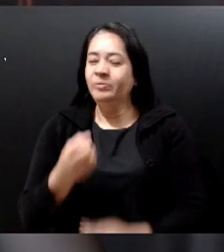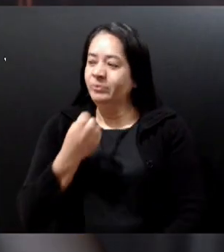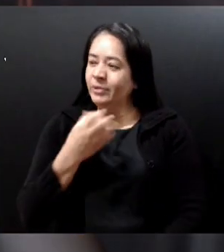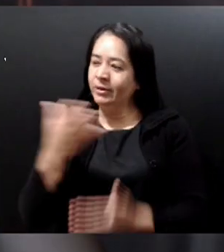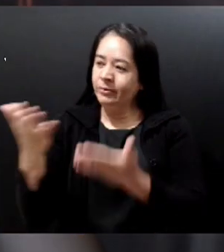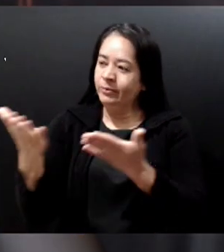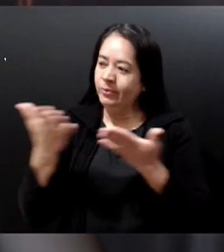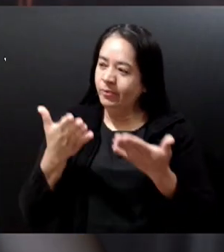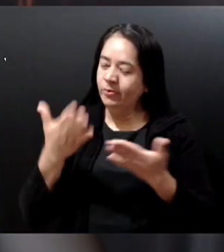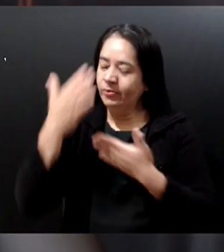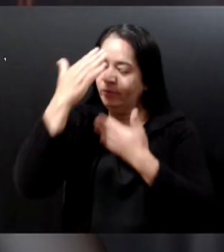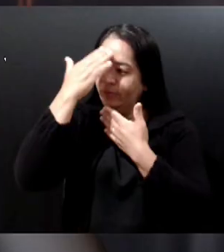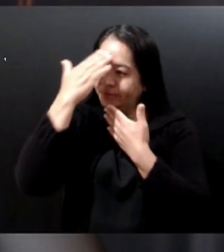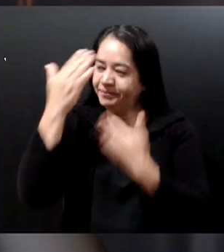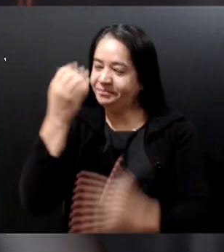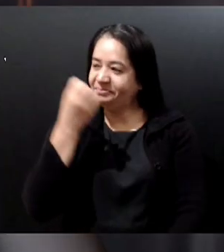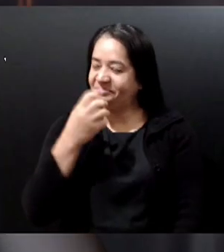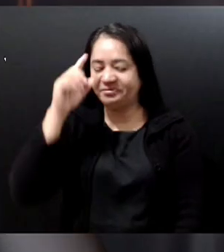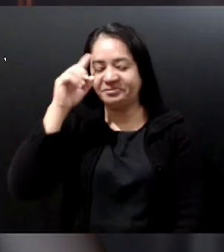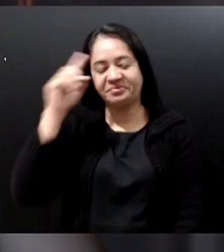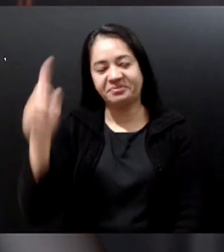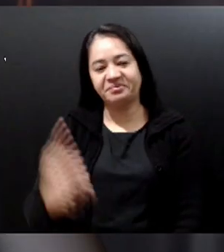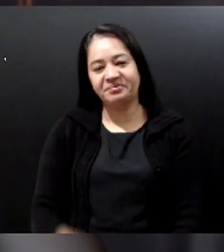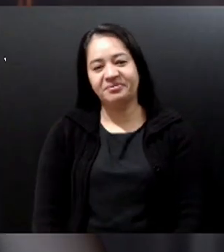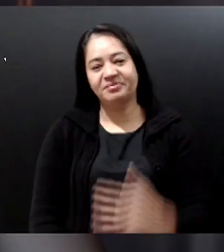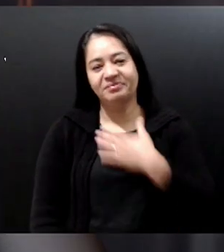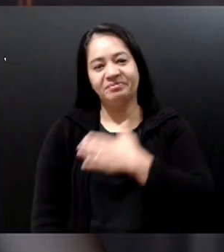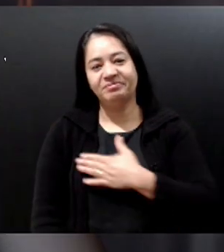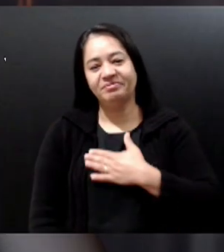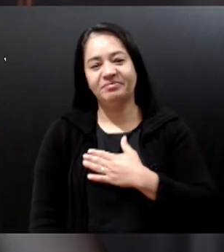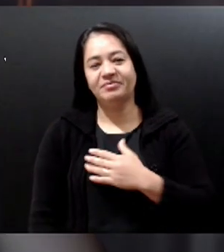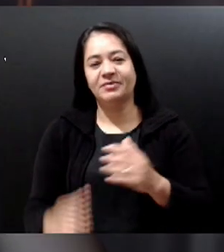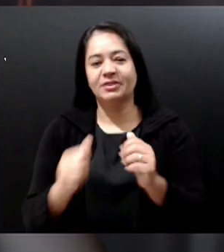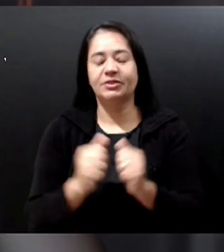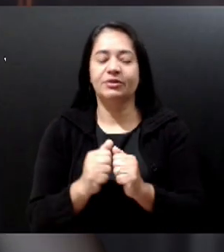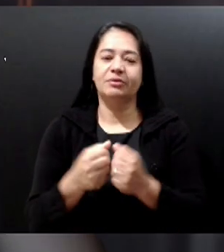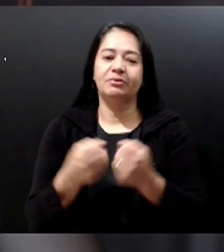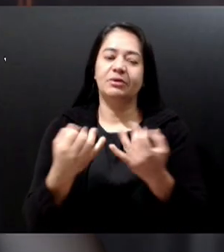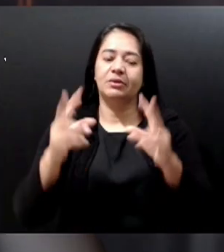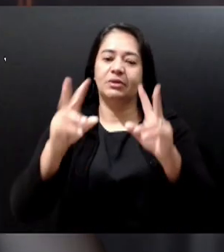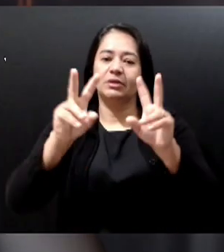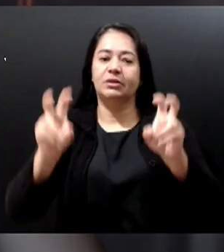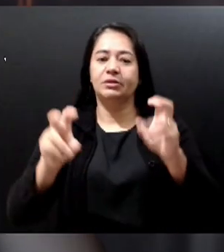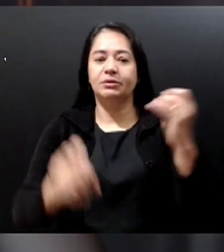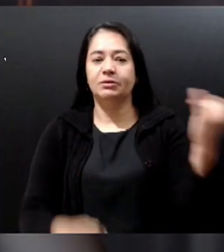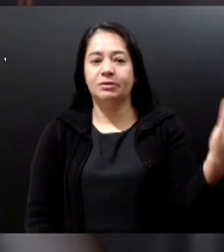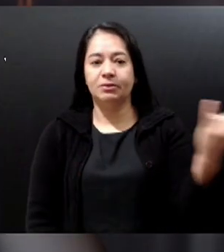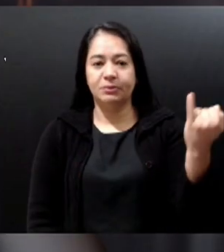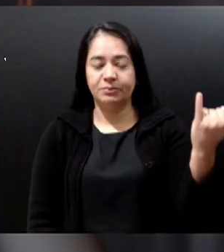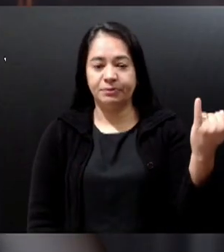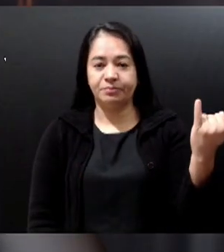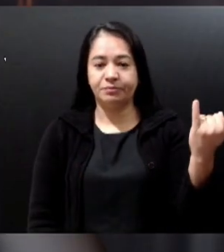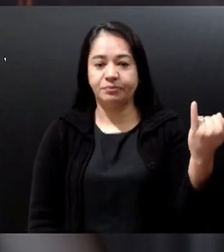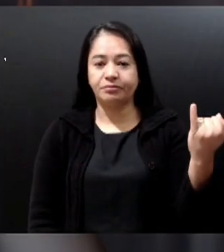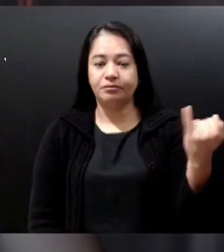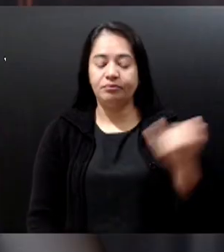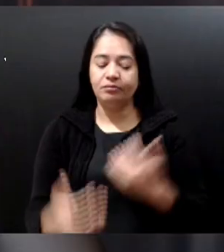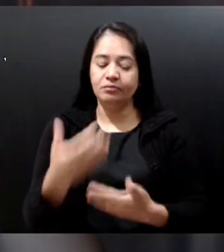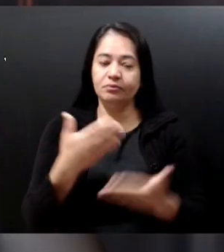dia. Bom dia, é um prazer estar aqui para falar de um tema tão importante que envolve a todos nós,